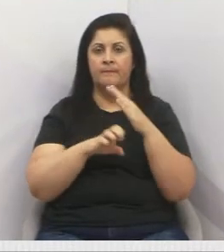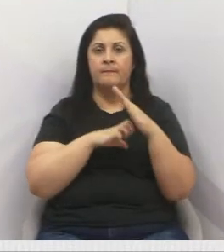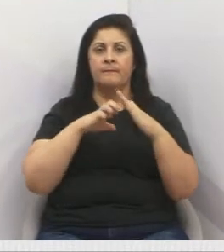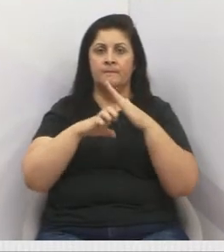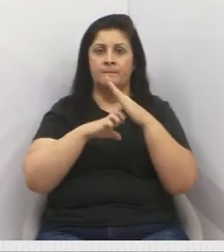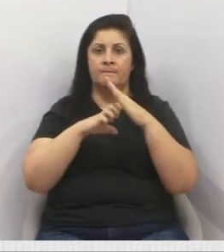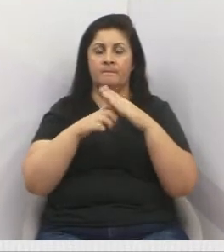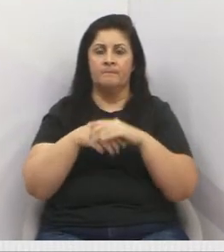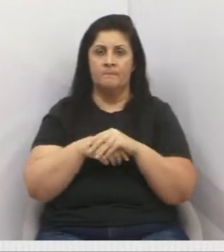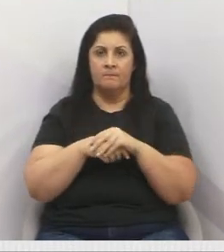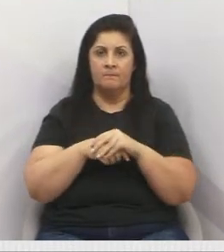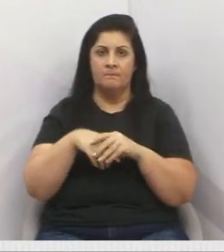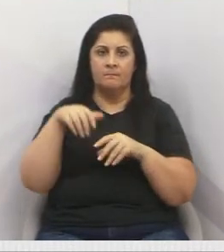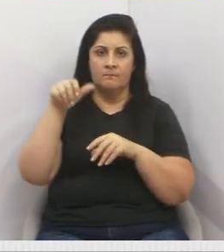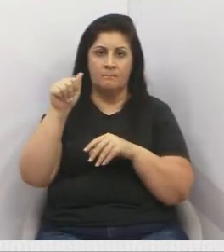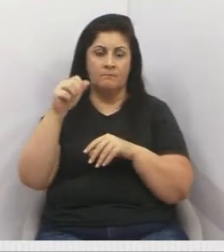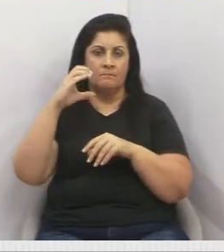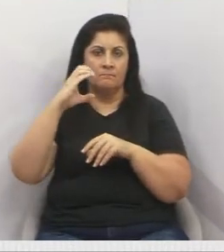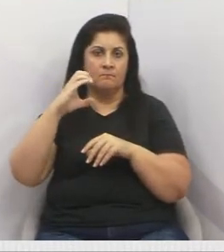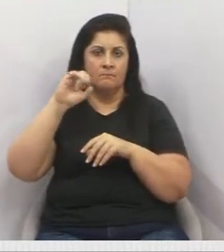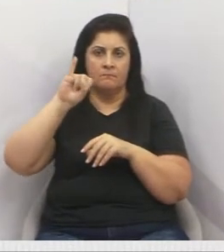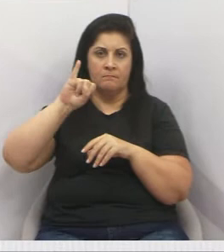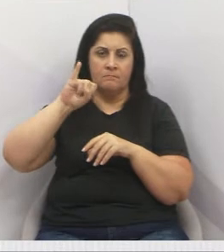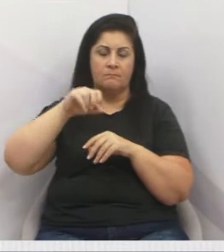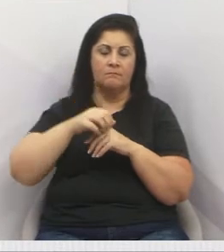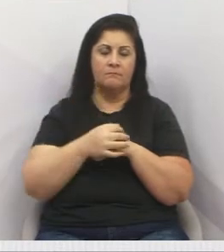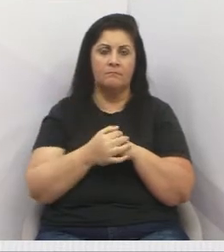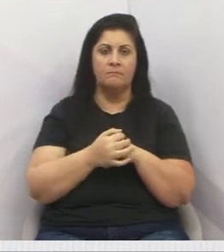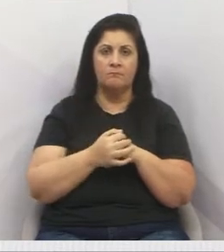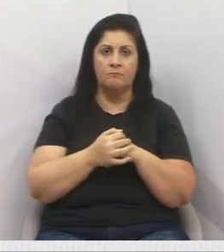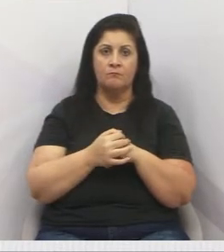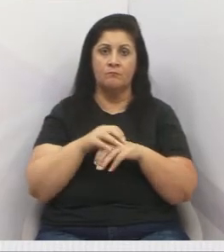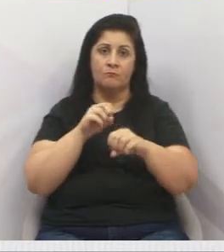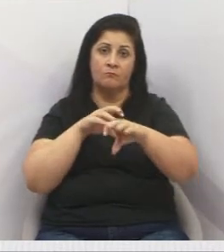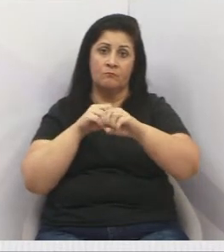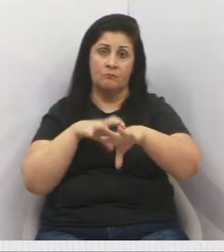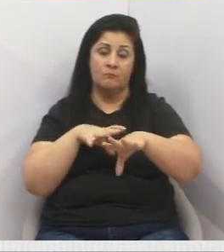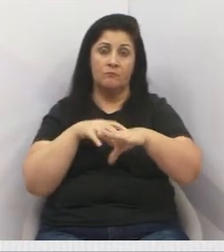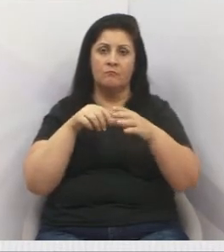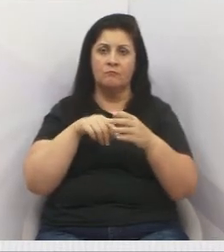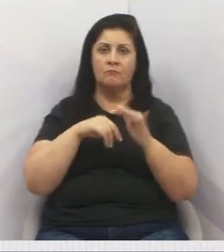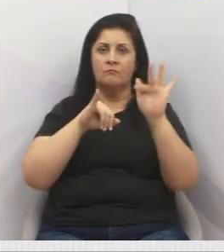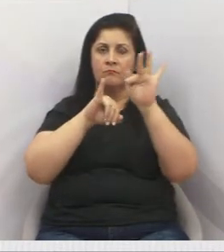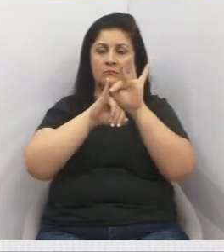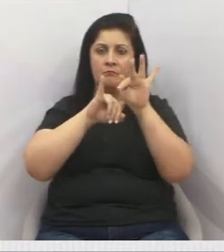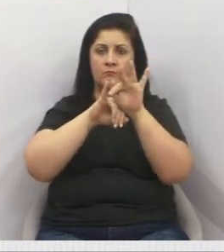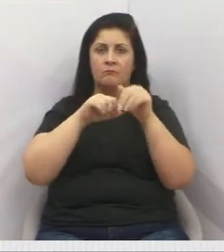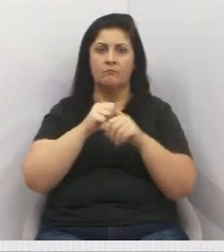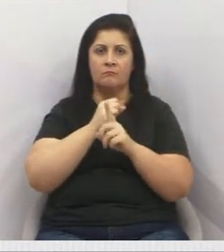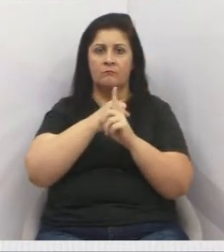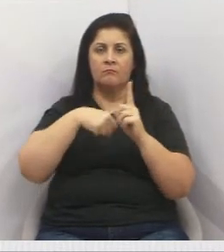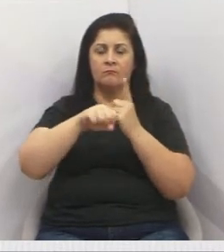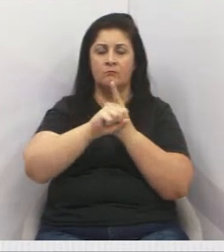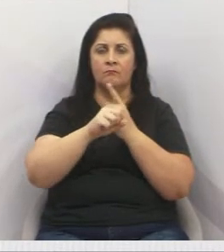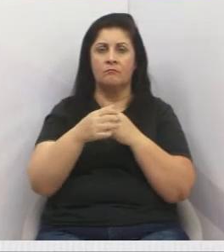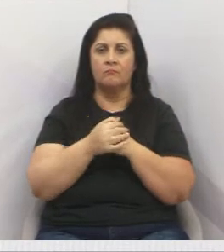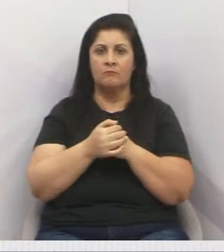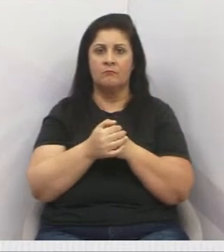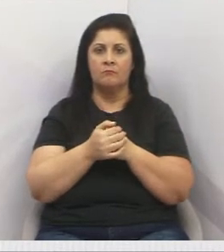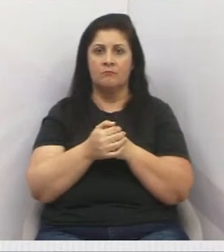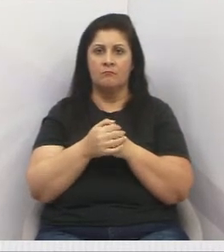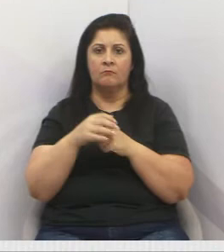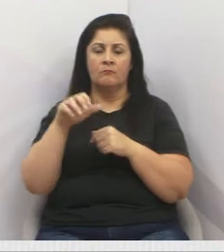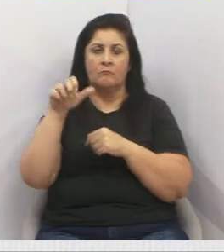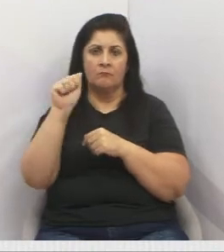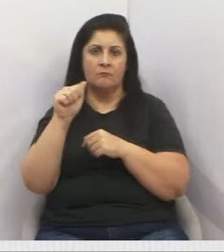profissionais, Associação Comercial e Industrial de Jacareí, entidades acadêmicas de pesquisa, Instituto Federal e Organização da Sociedade Civil, Associação dos